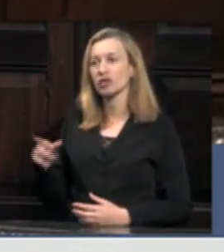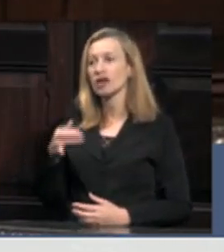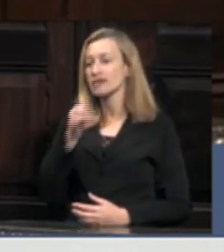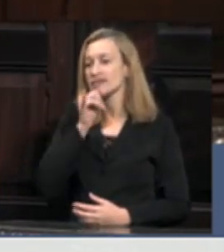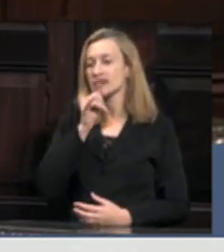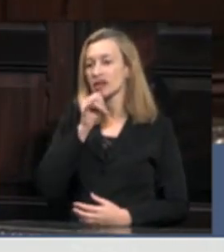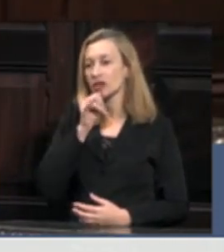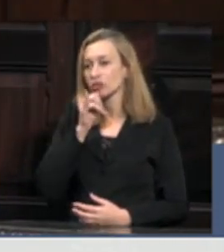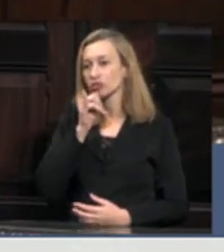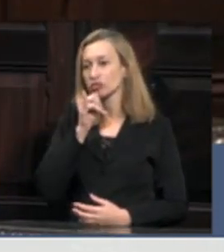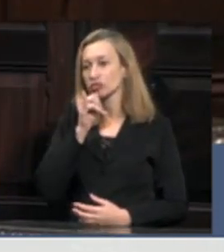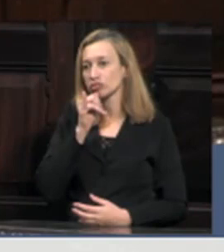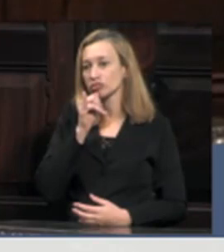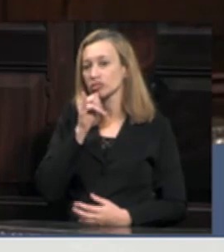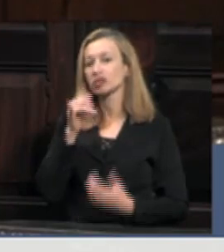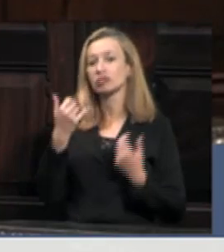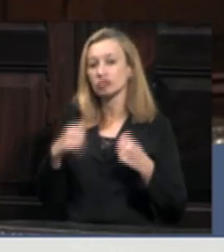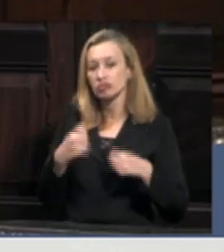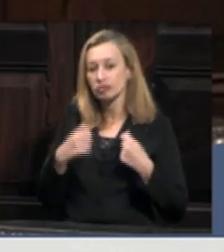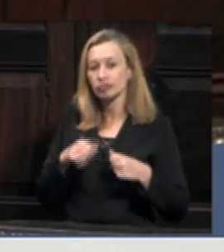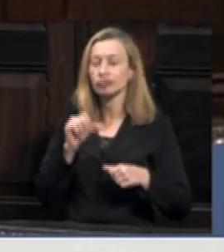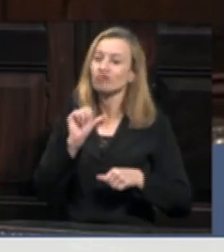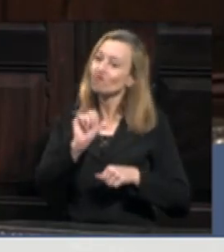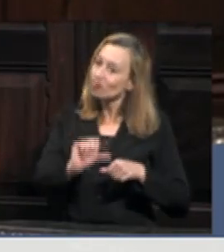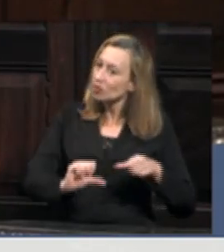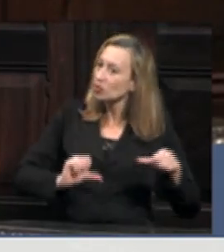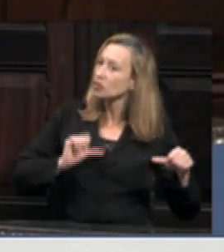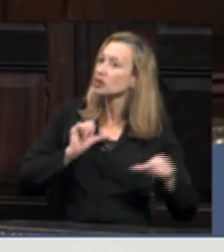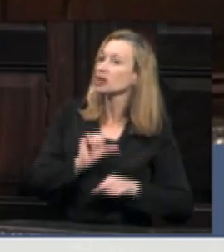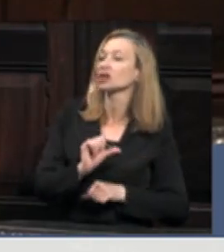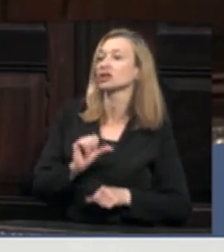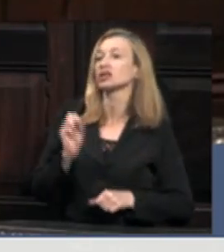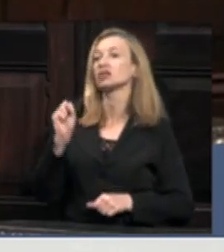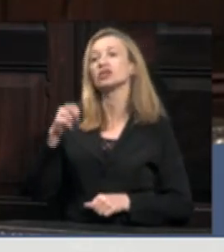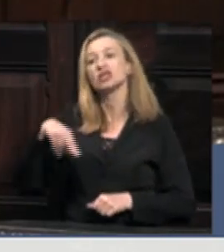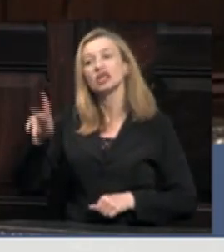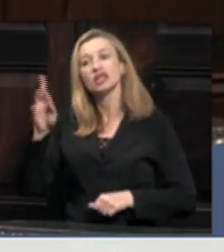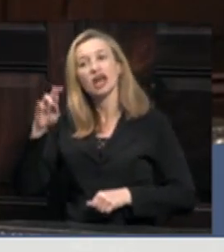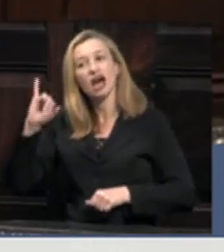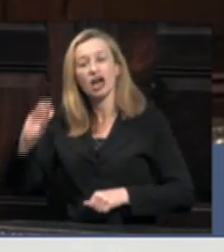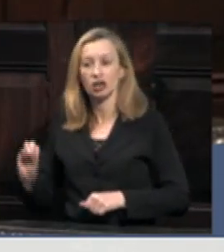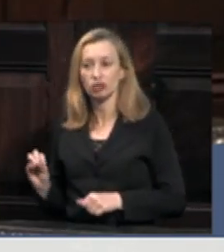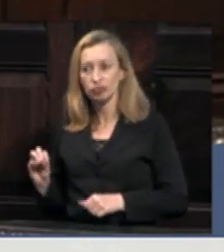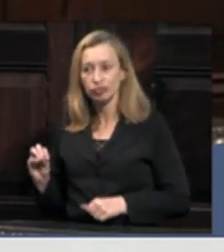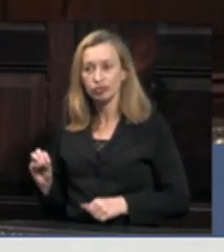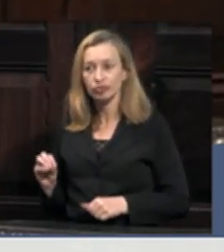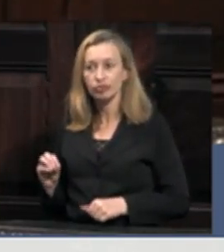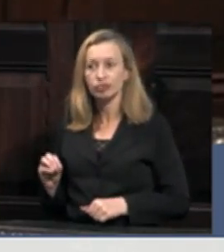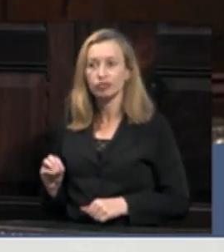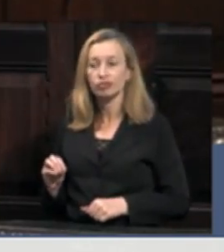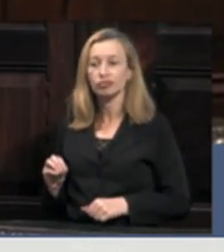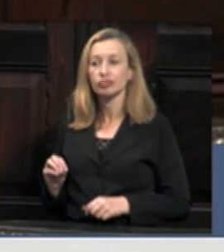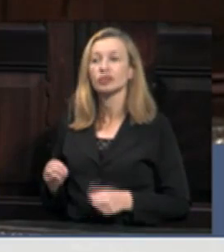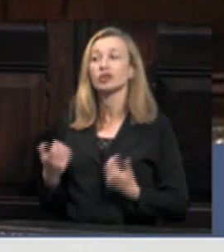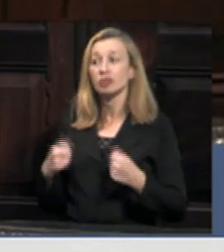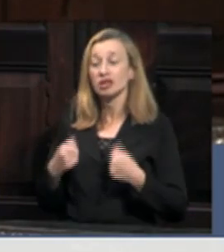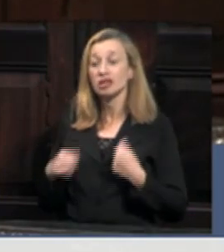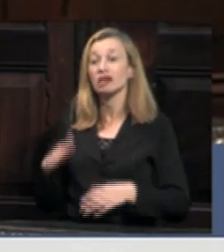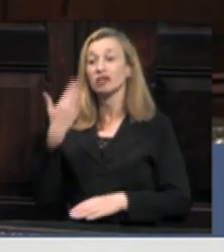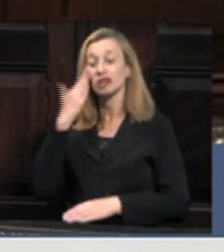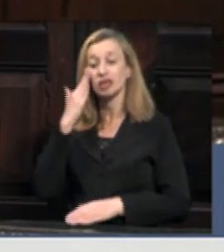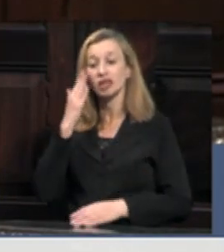era evidente que uma mudança no cenário internacional também era um componente para a gente entender a crise que afetava o